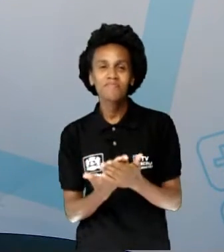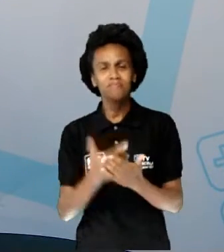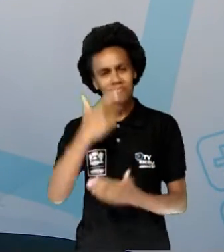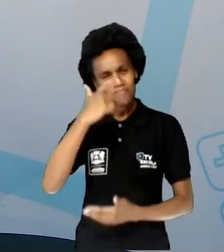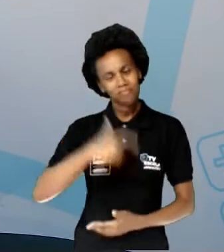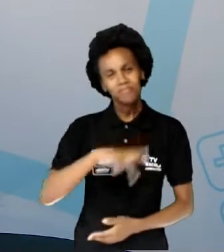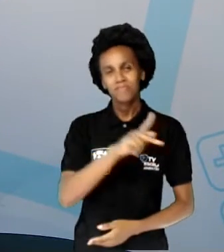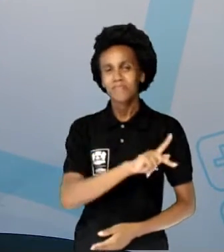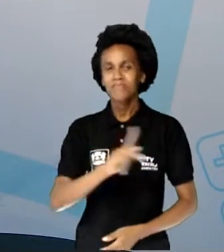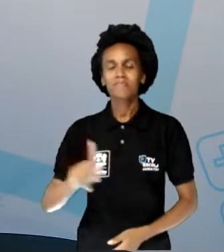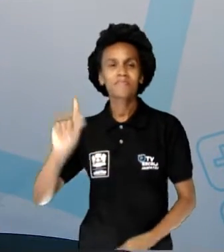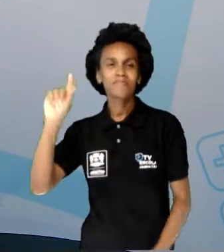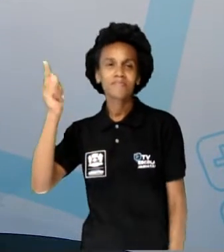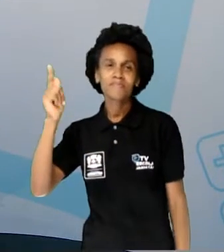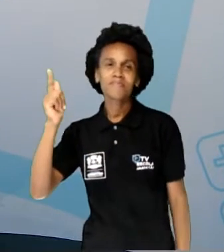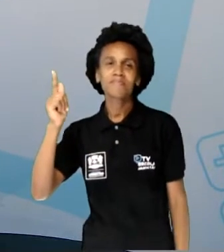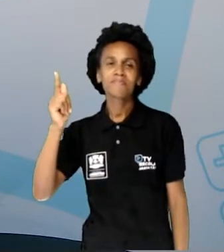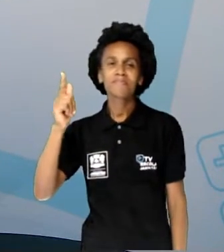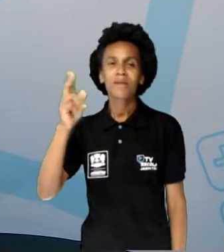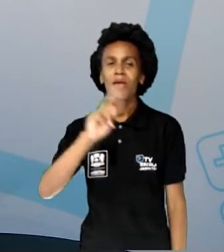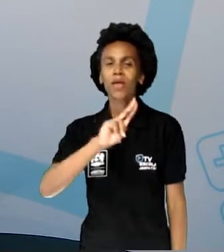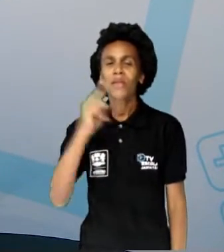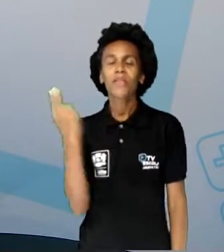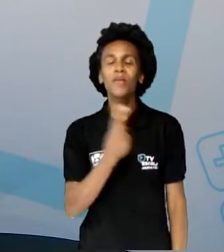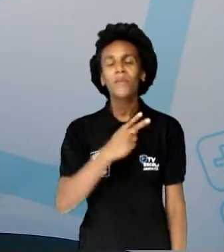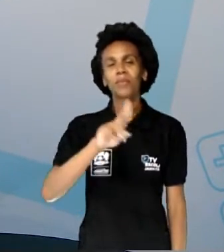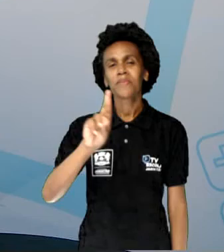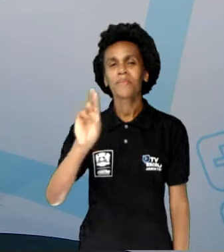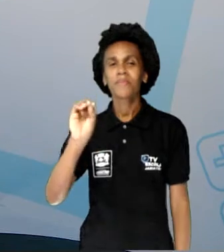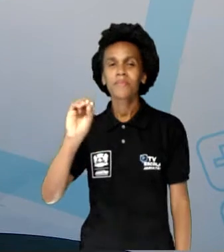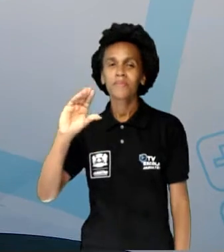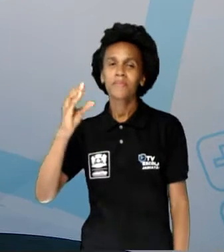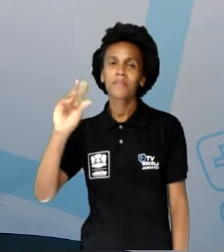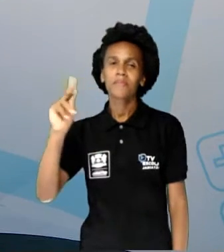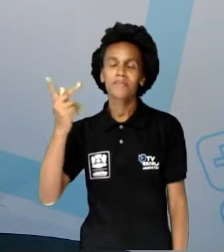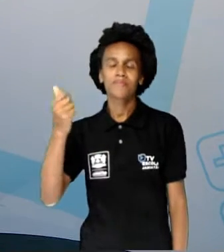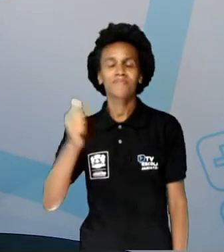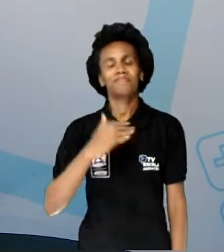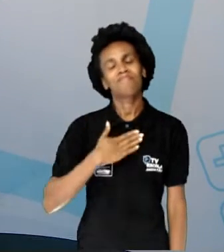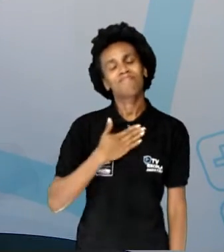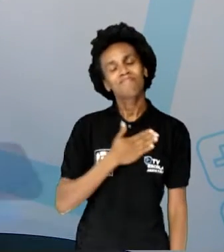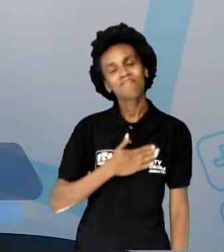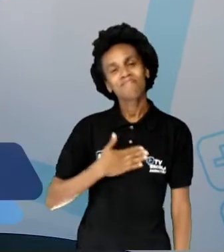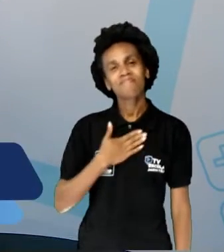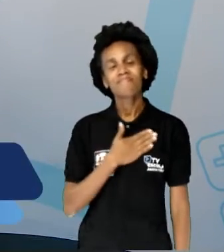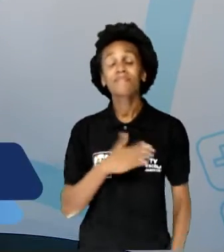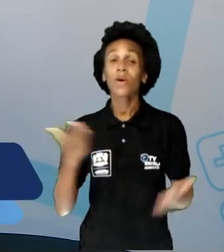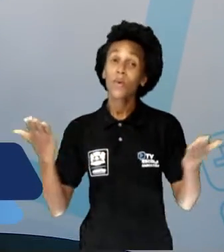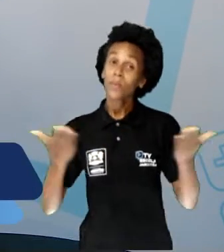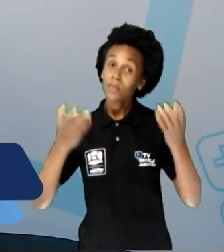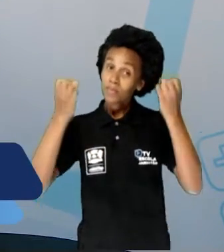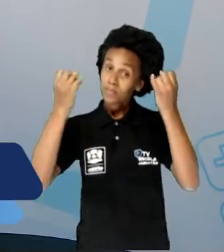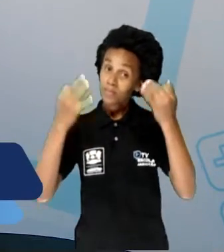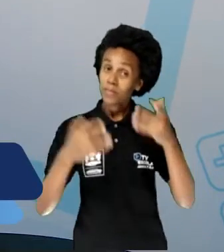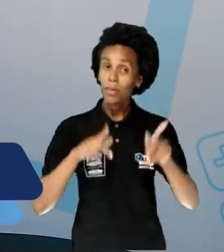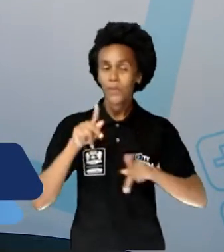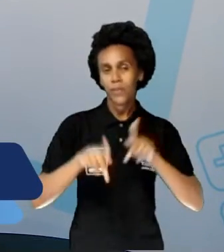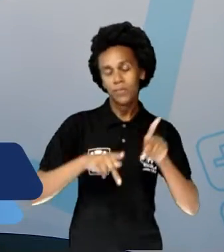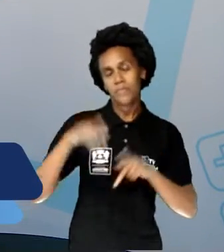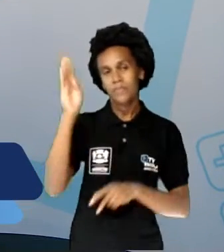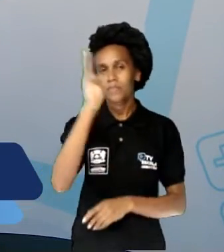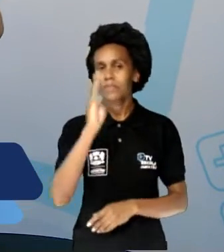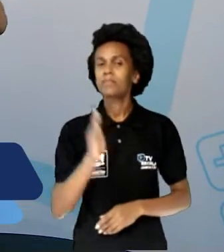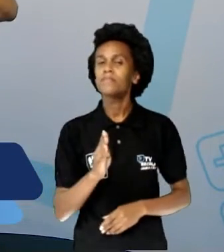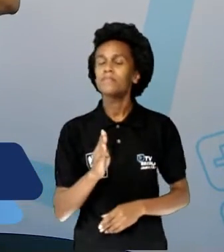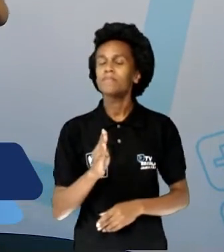Geografia, o professor Rocha, muito prazer. Hoje nós vamos falar aí sobre a população brasileira, a parte